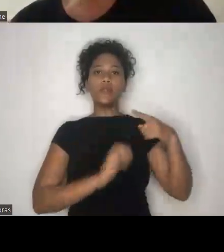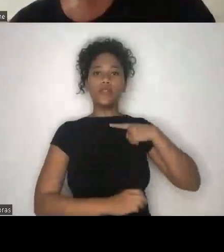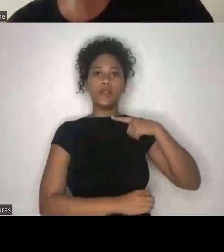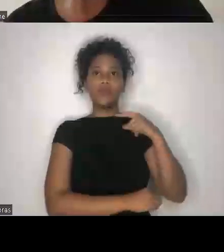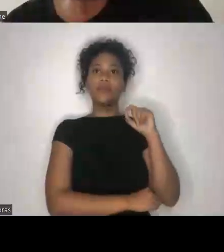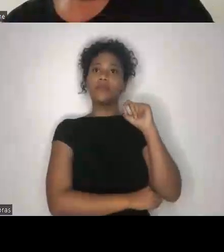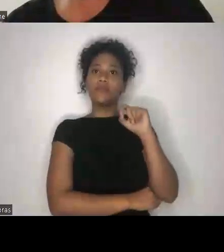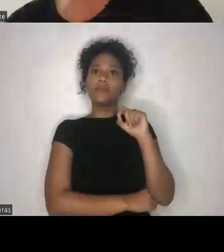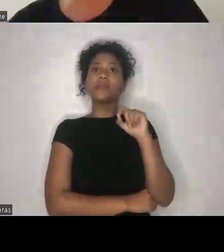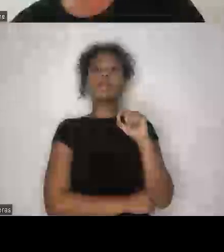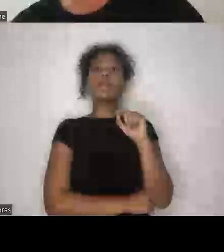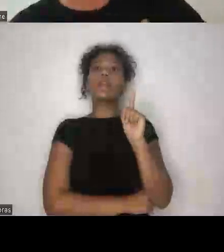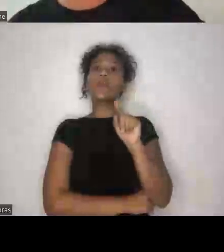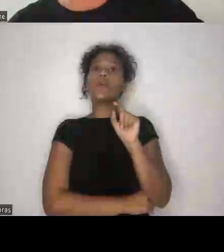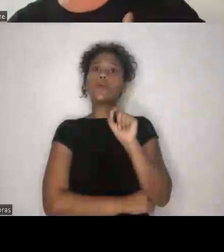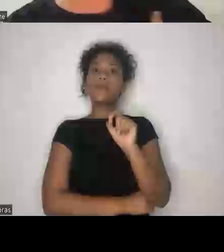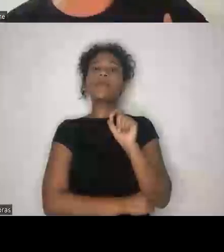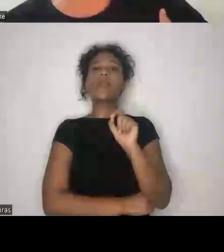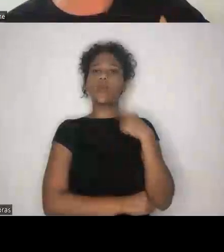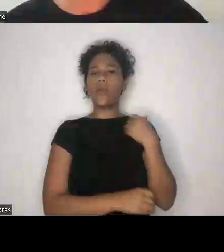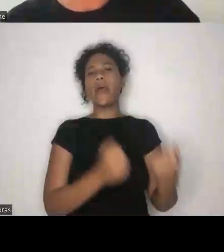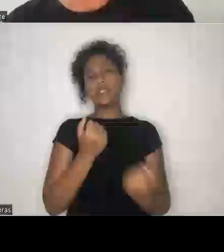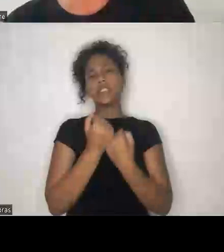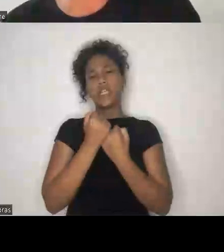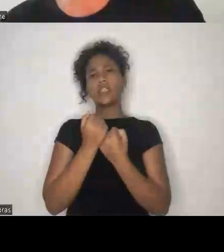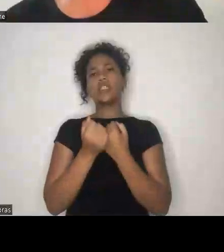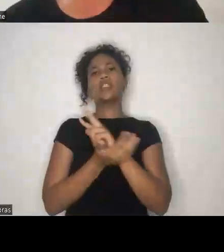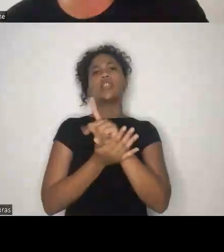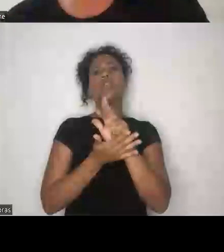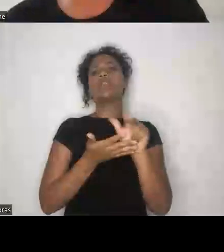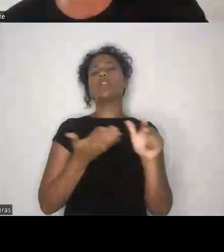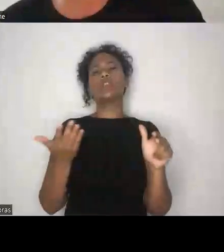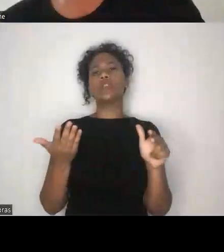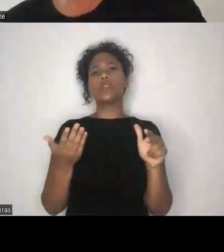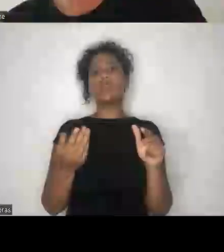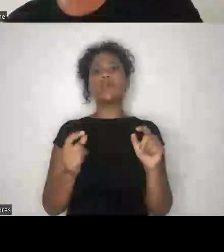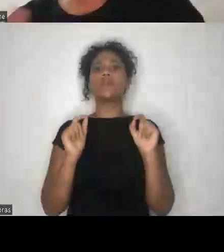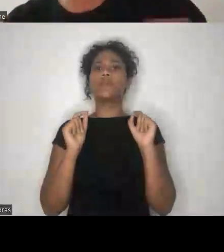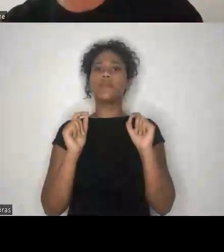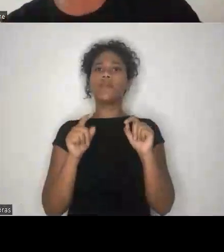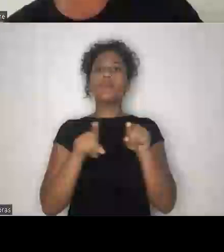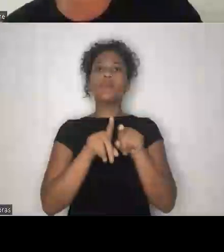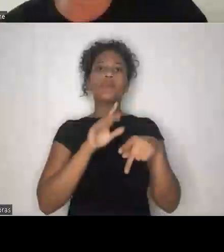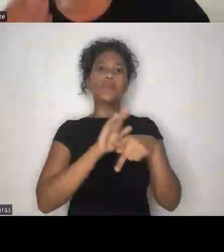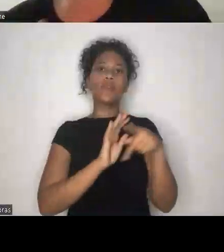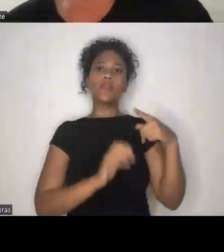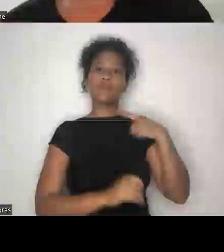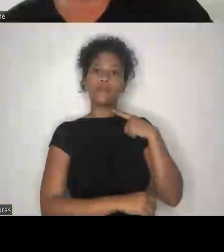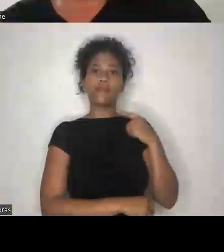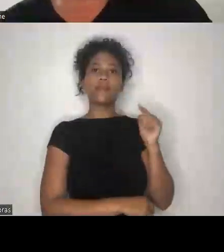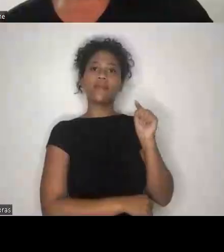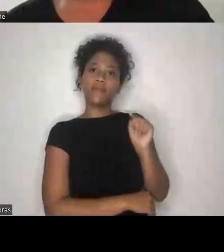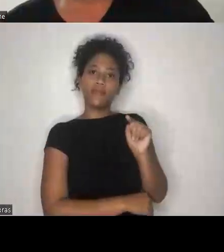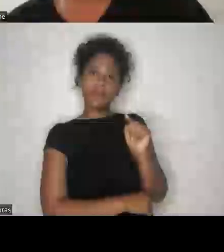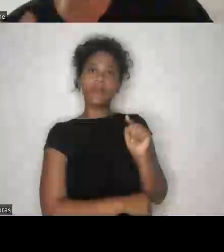assim eu fui assistente também de grandes quando eu comecei no cinema aí por exemplo vocês viram um 3D